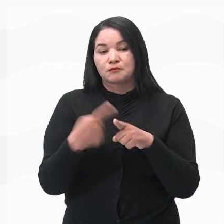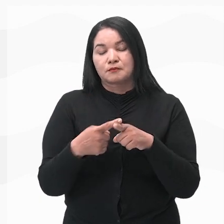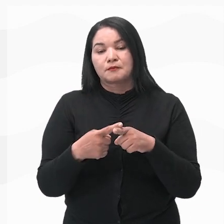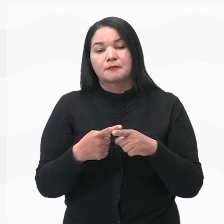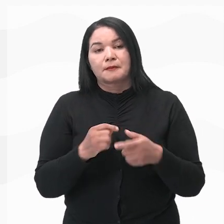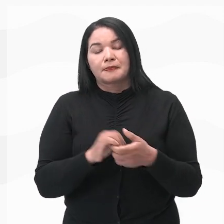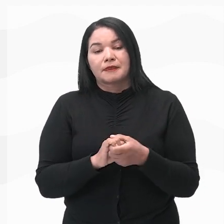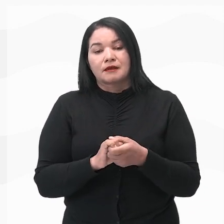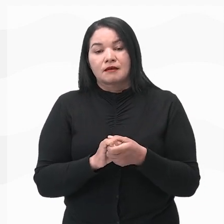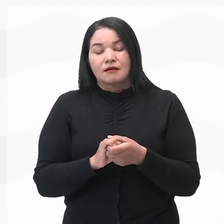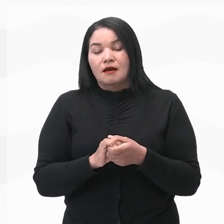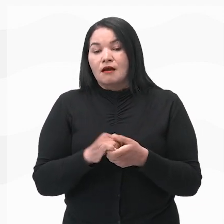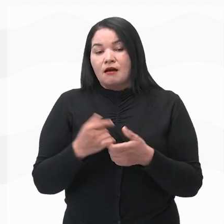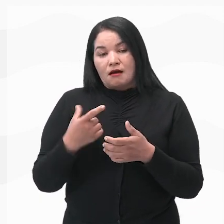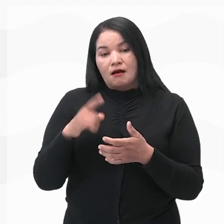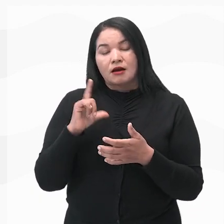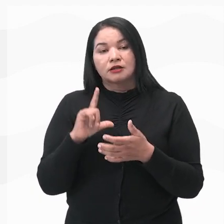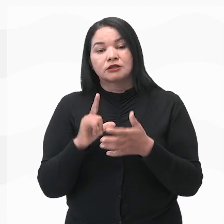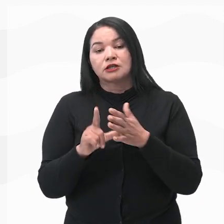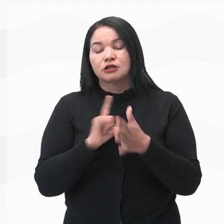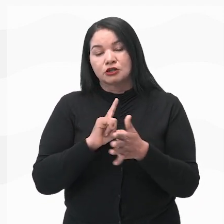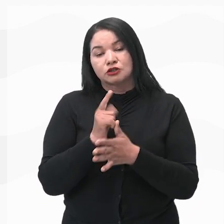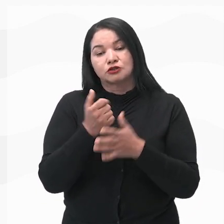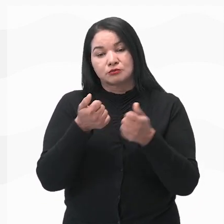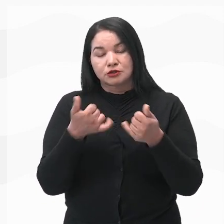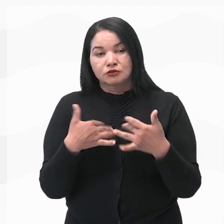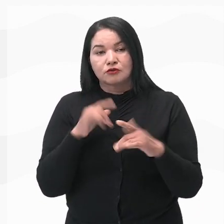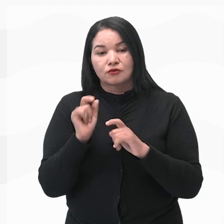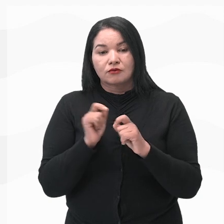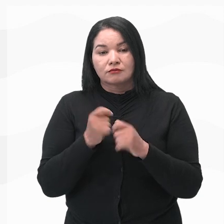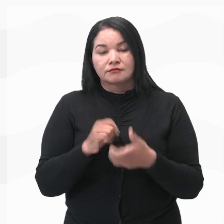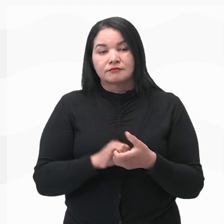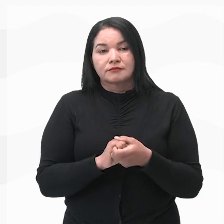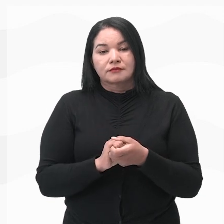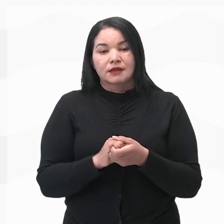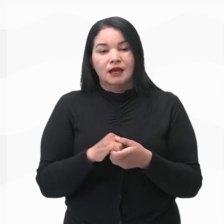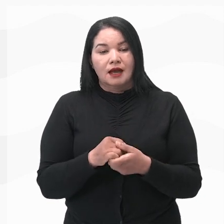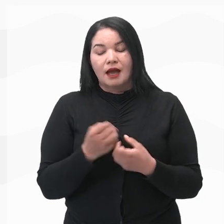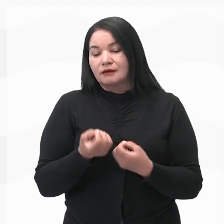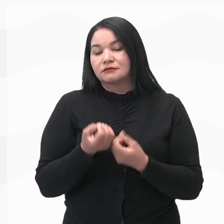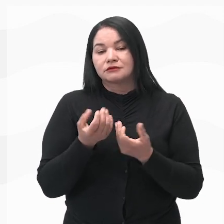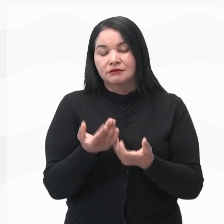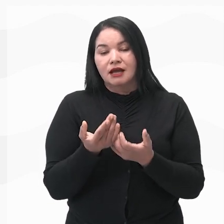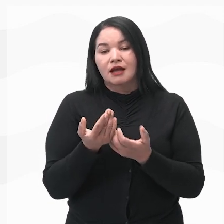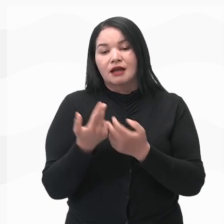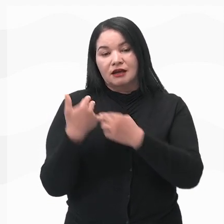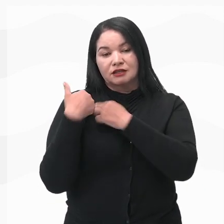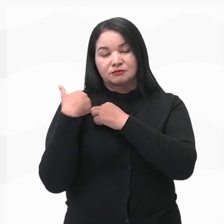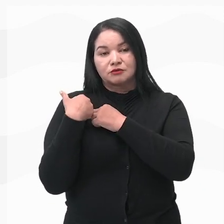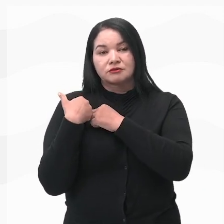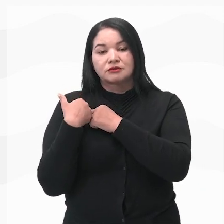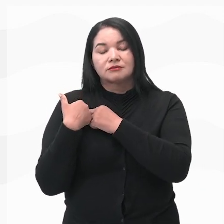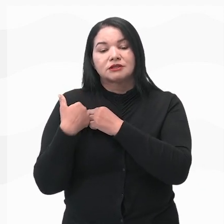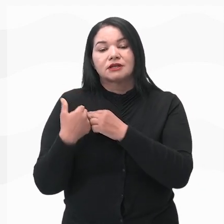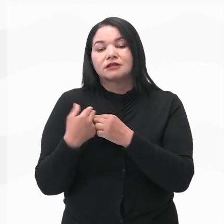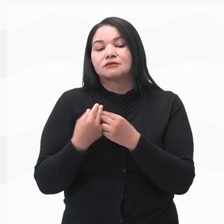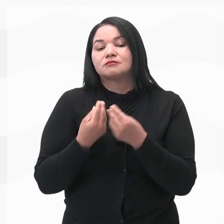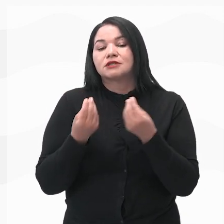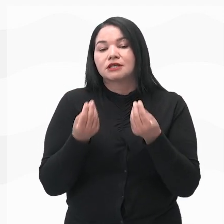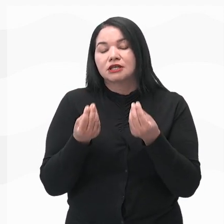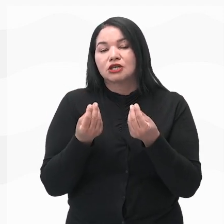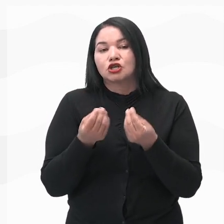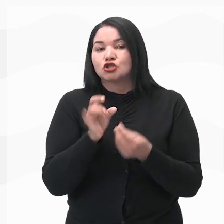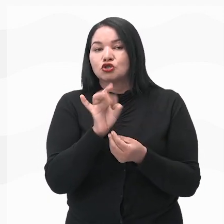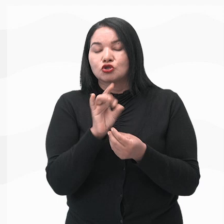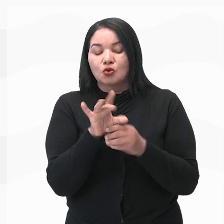né, anteriormente. Não se deve apenas transpor essa responsabilidade para os